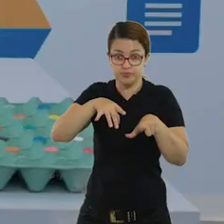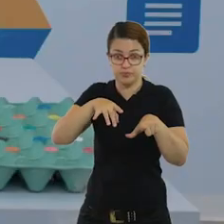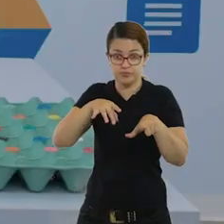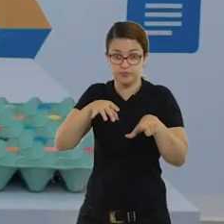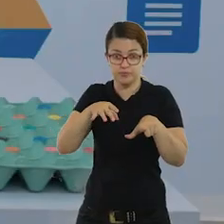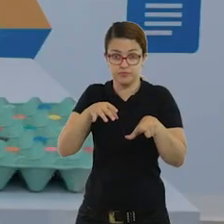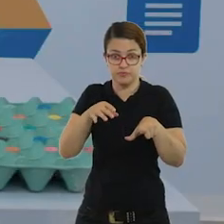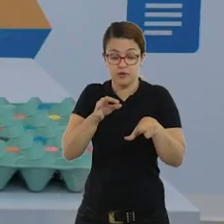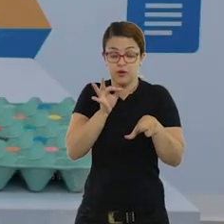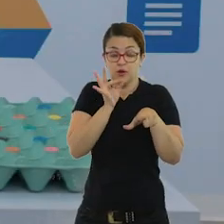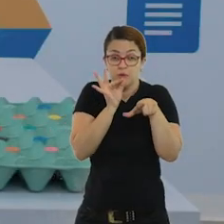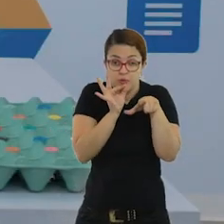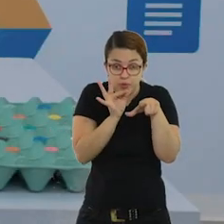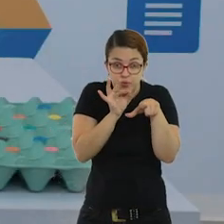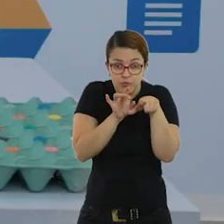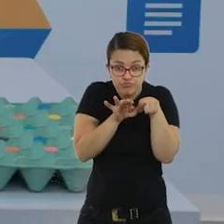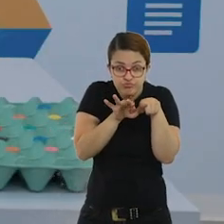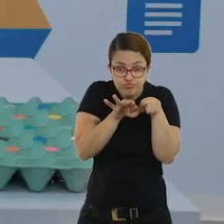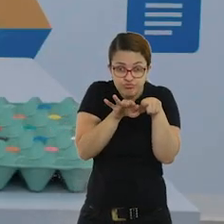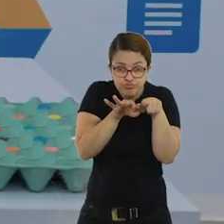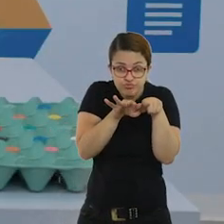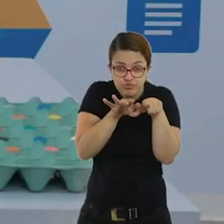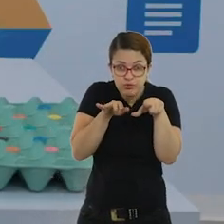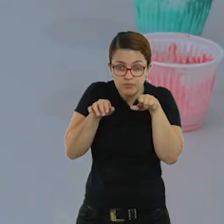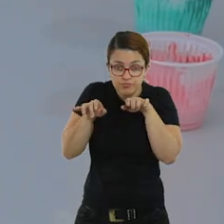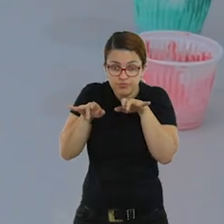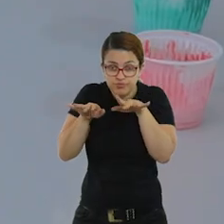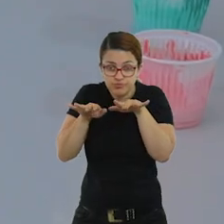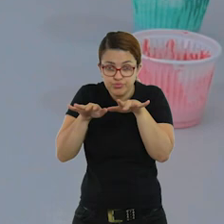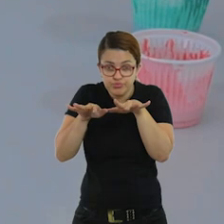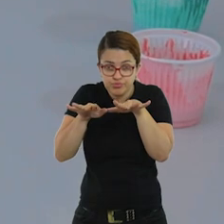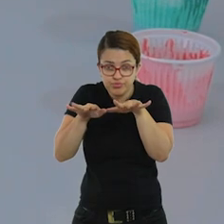de chegada é o fim da folha, então você vai soprando